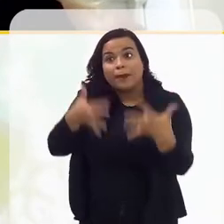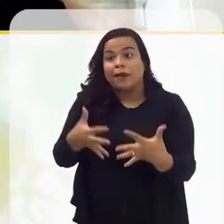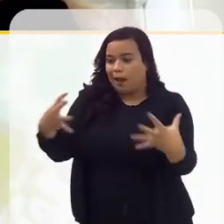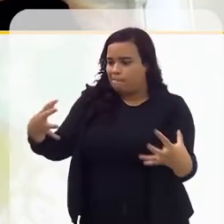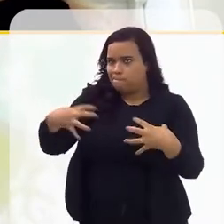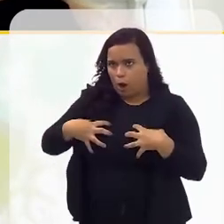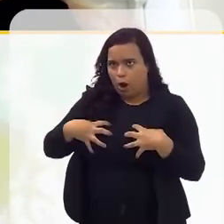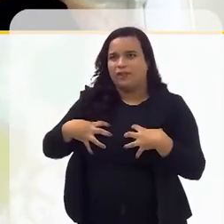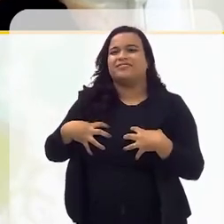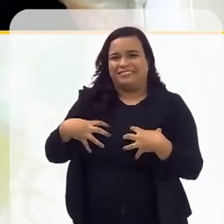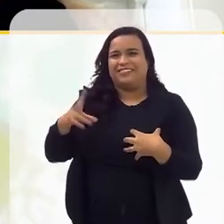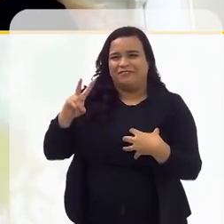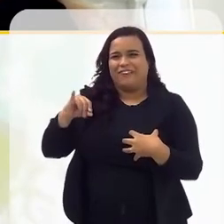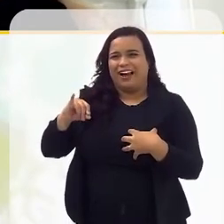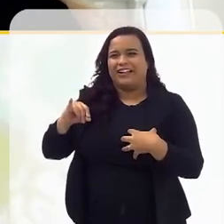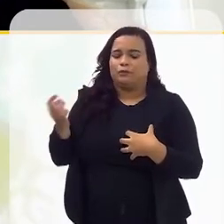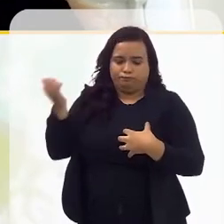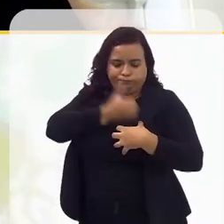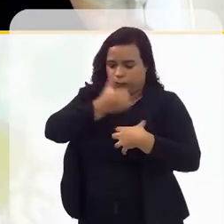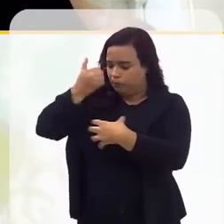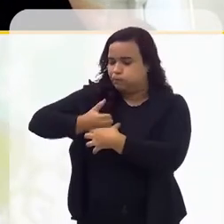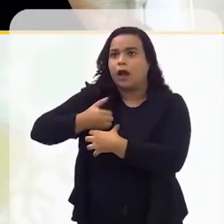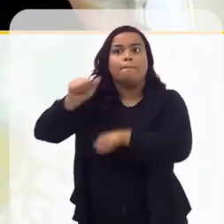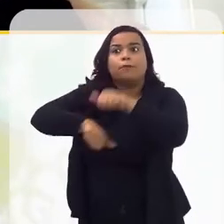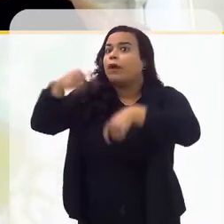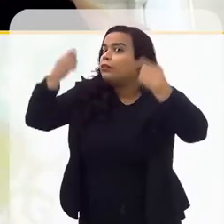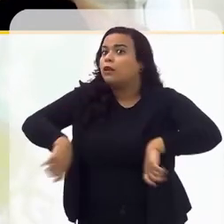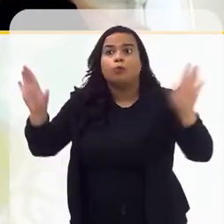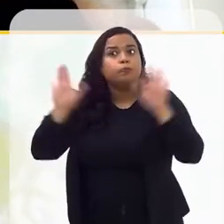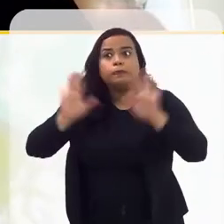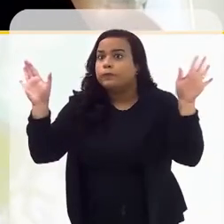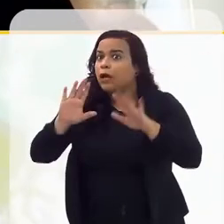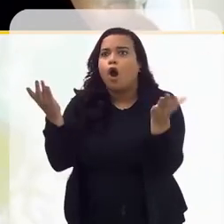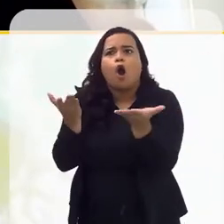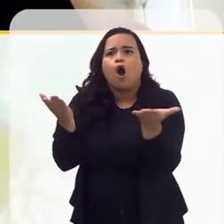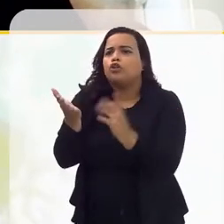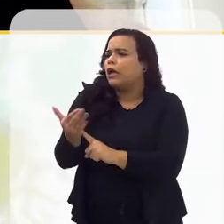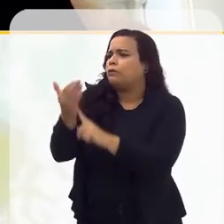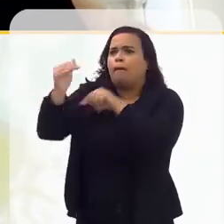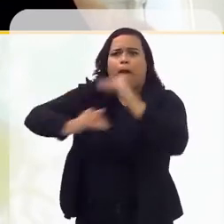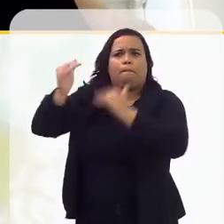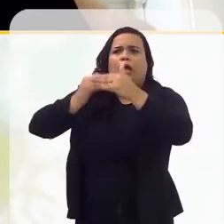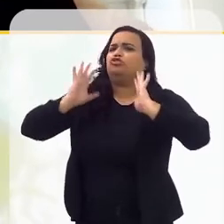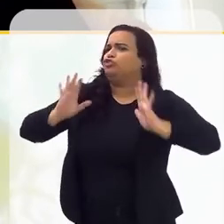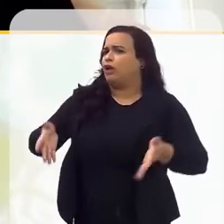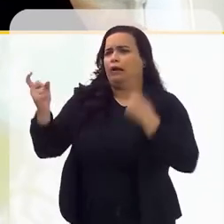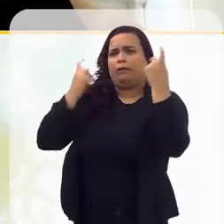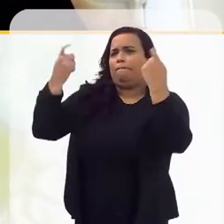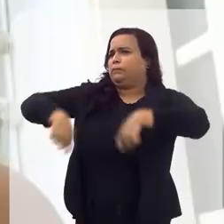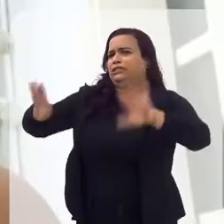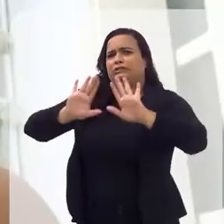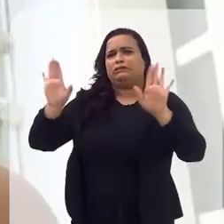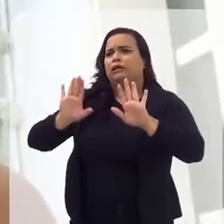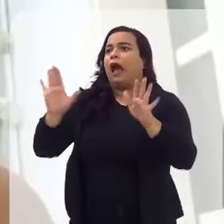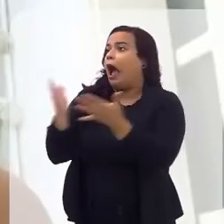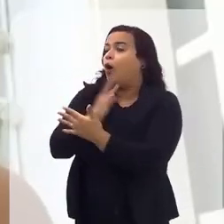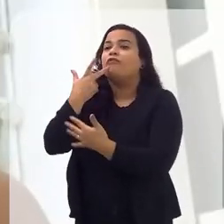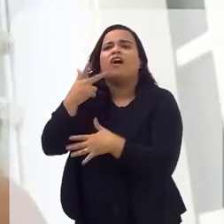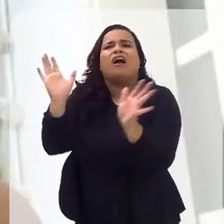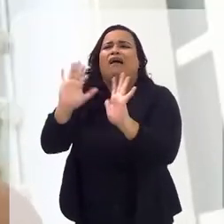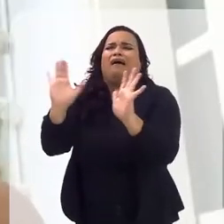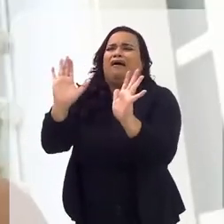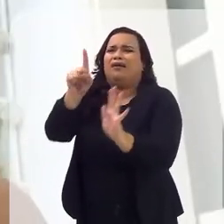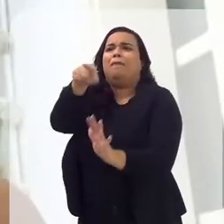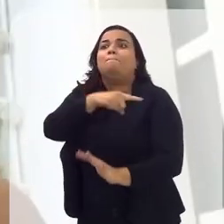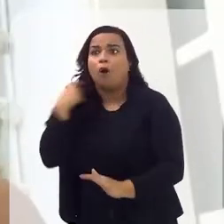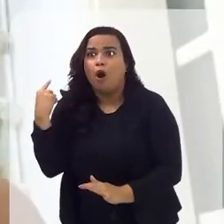vitalícia, ou seja, você não vai precisar trocar, né, que hoje já é uma tecnologia mais avançada, que você não vai precisar se preocupar com ela. Muitos dizem até que você vai morrer e a prótese